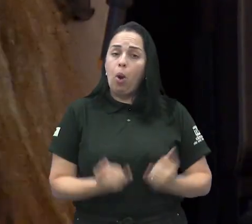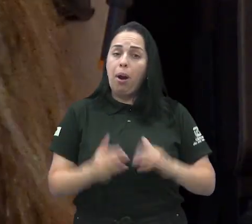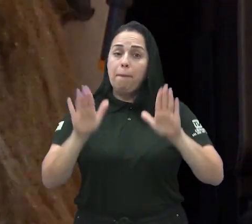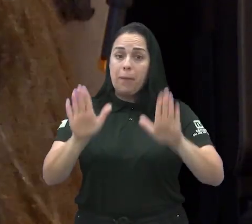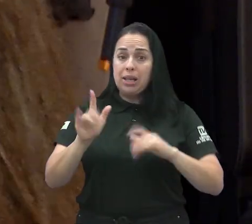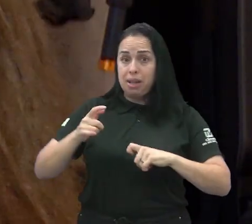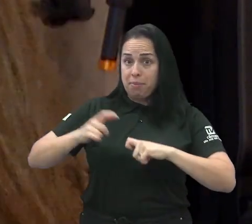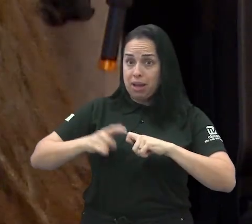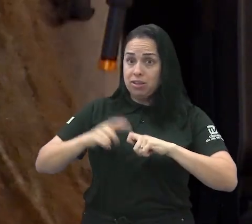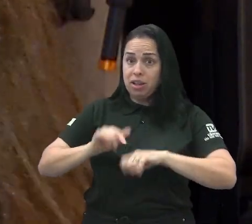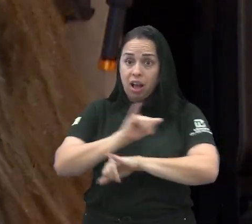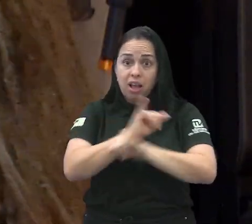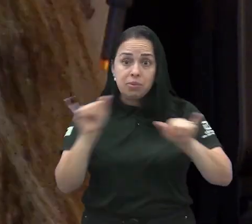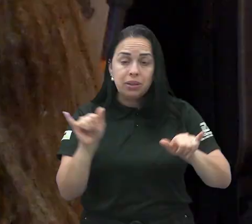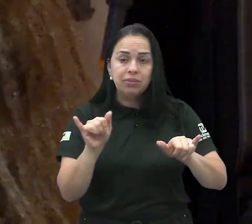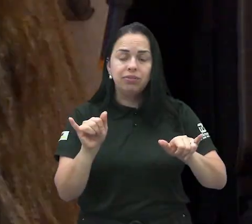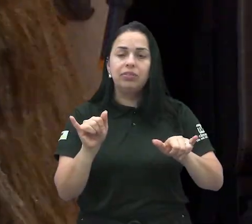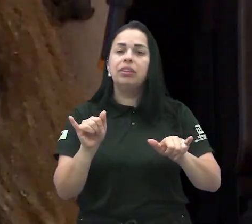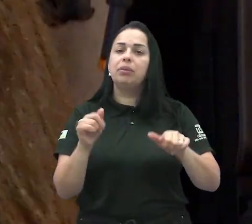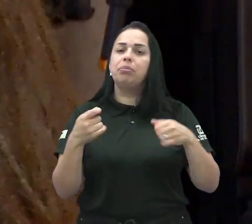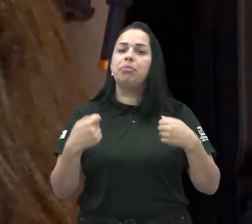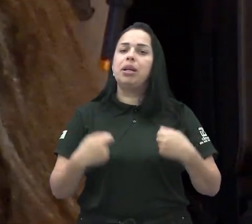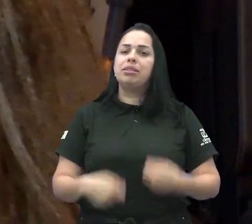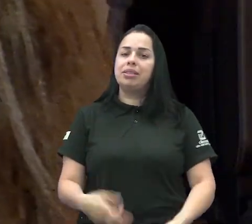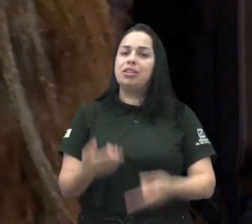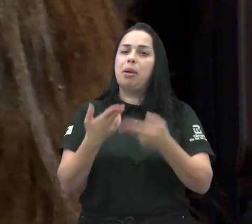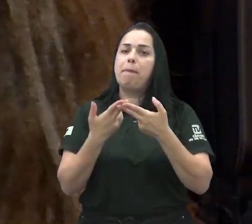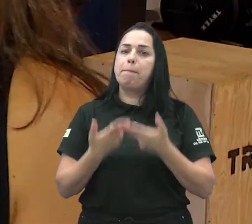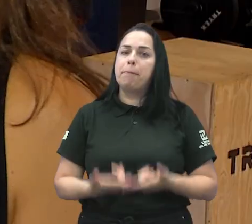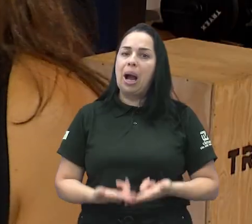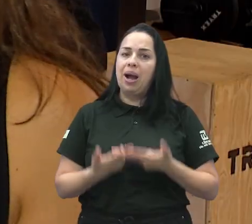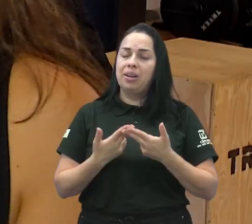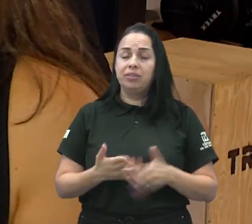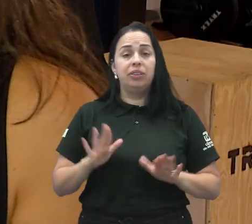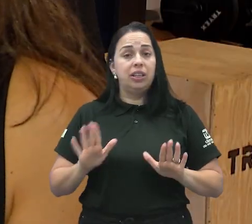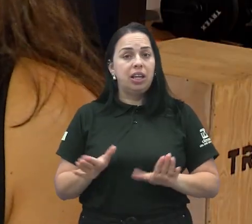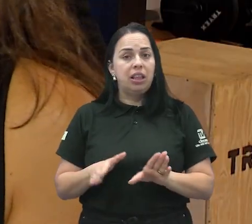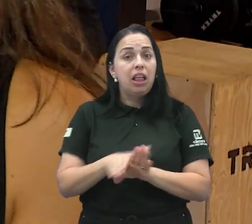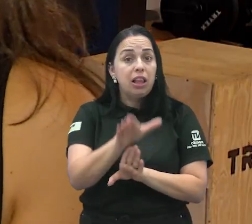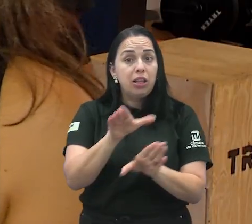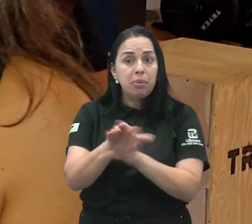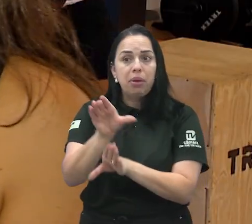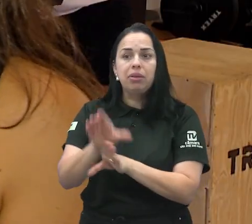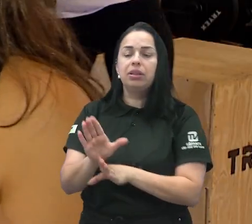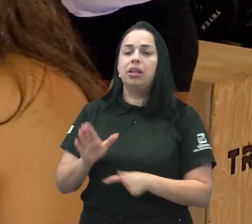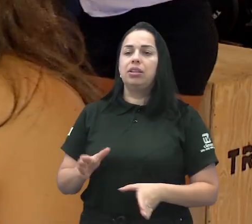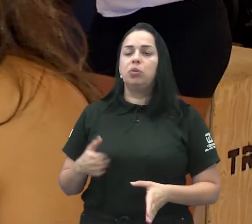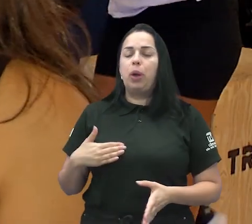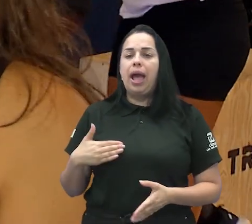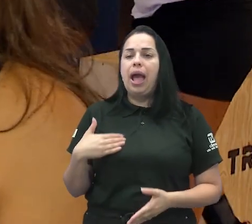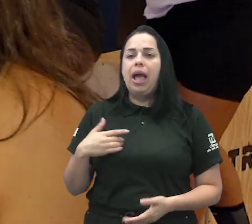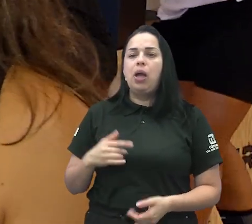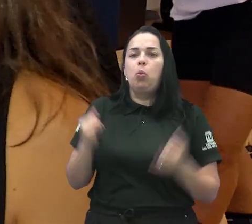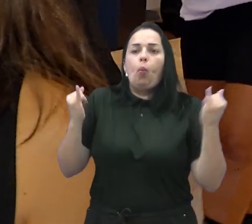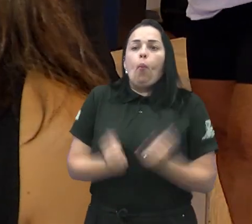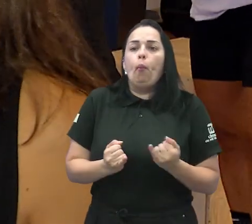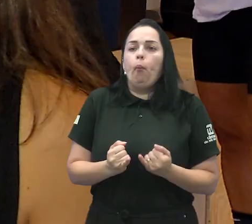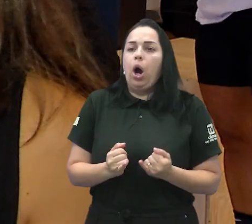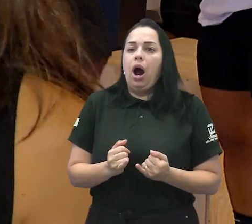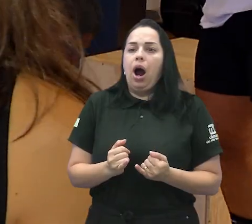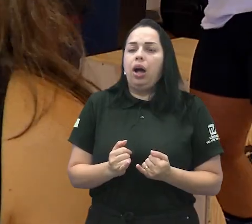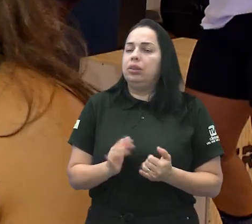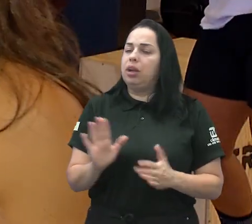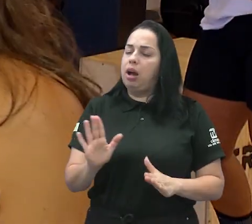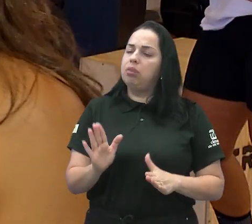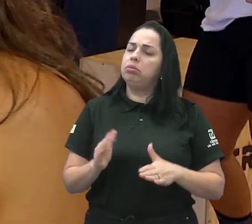a médica reforça: não pode faltar paciência. É isso que eu digo, não é uma coisa a curto prazo, a gente tem que pensar a